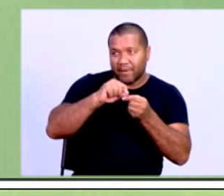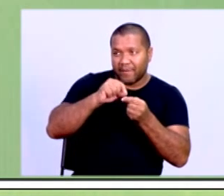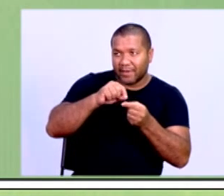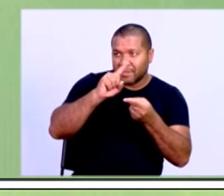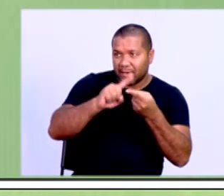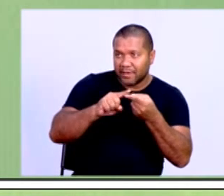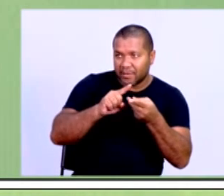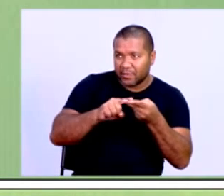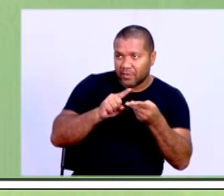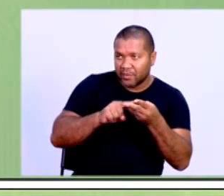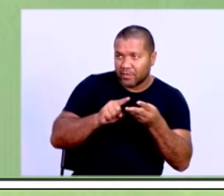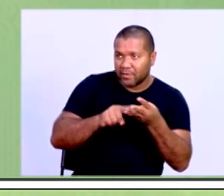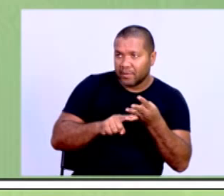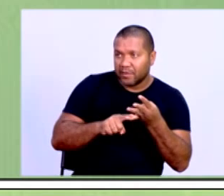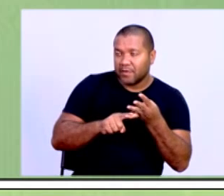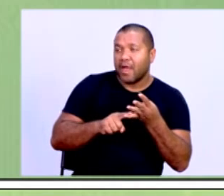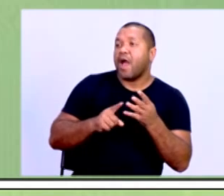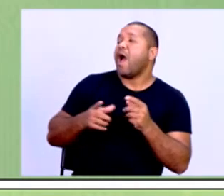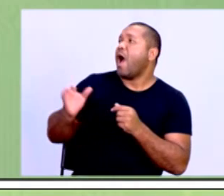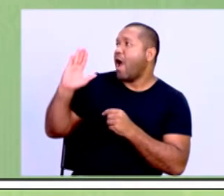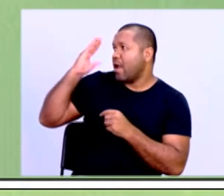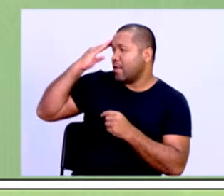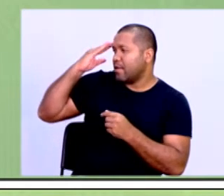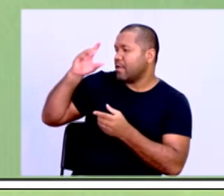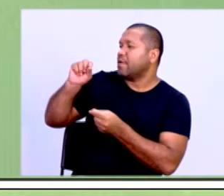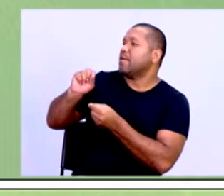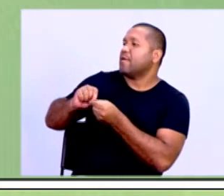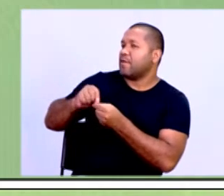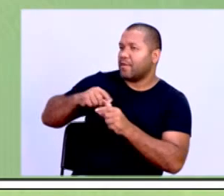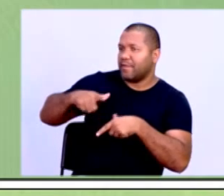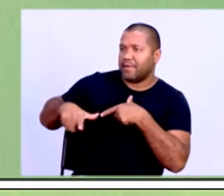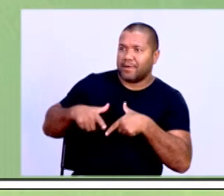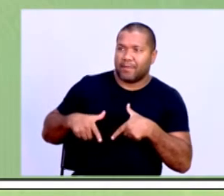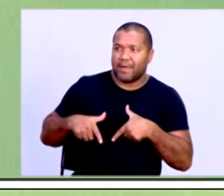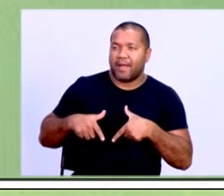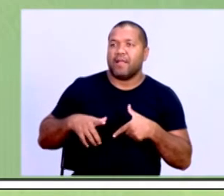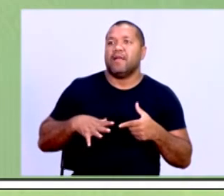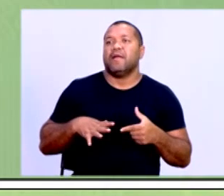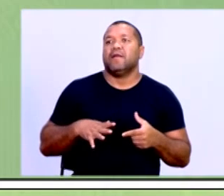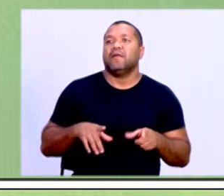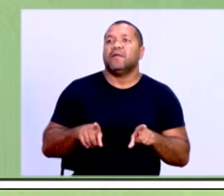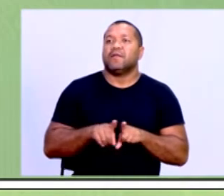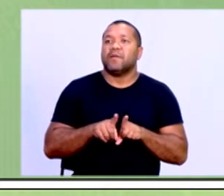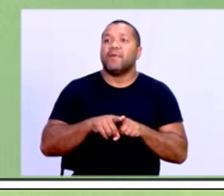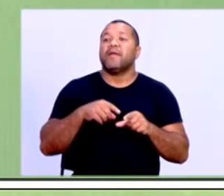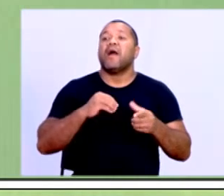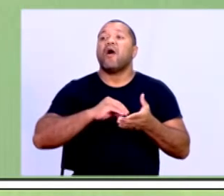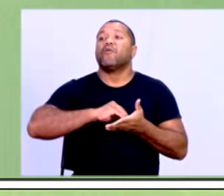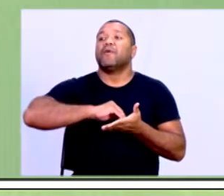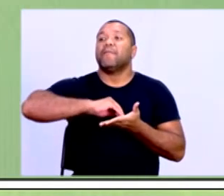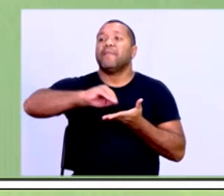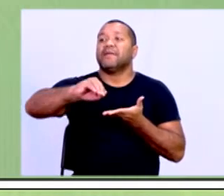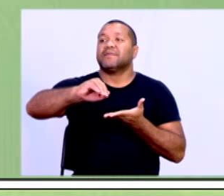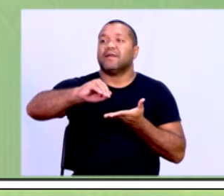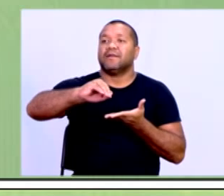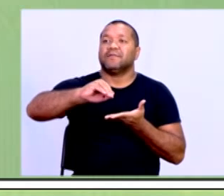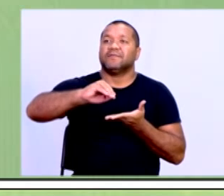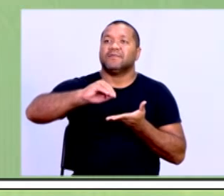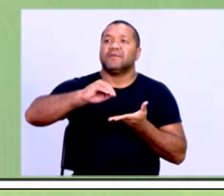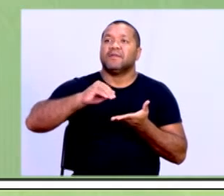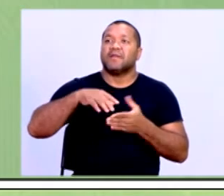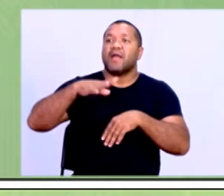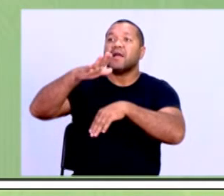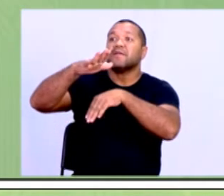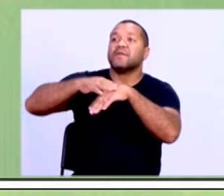rotina desejada. E a mensagem, que é uma chamada a um objeto para invocar um de seus